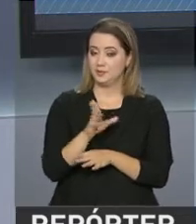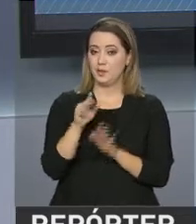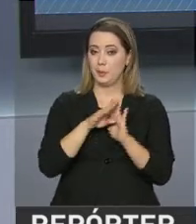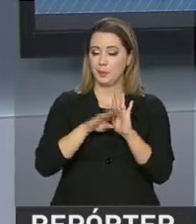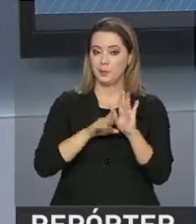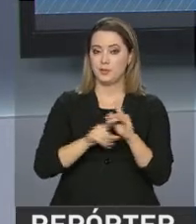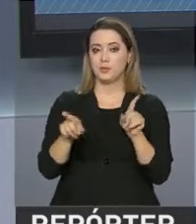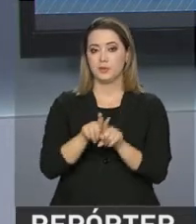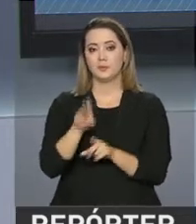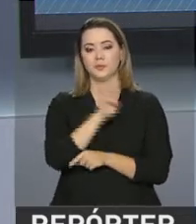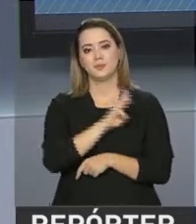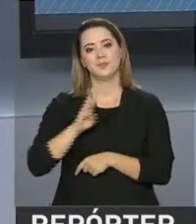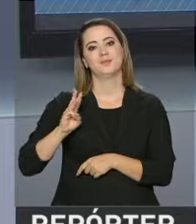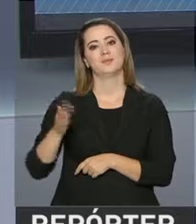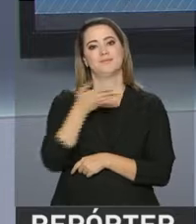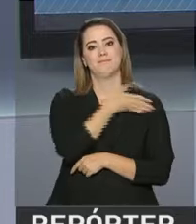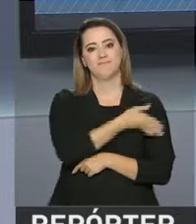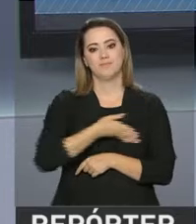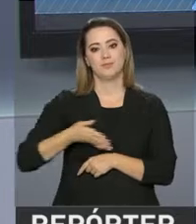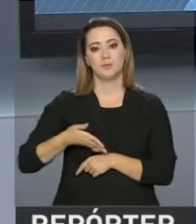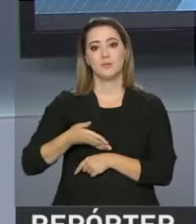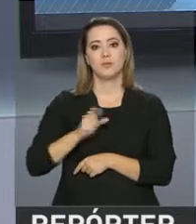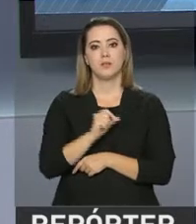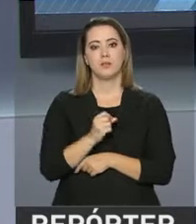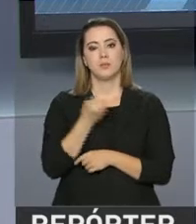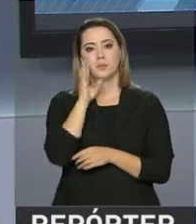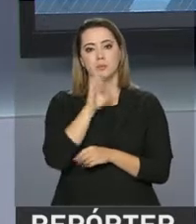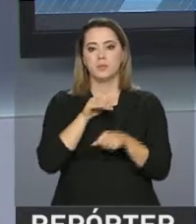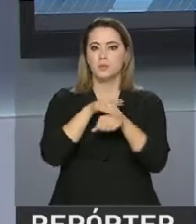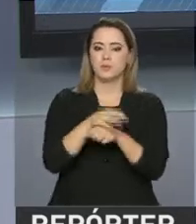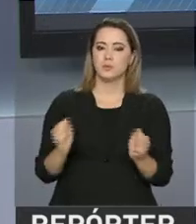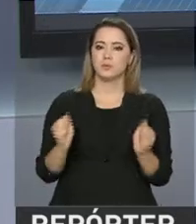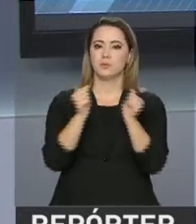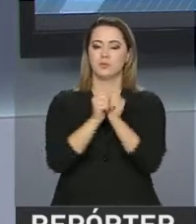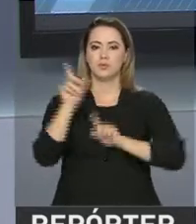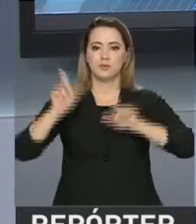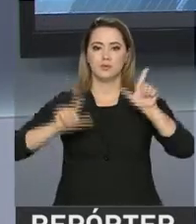programação completa também está disponível em nossa página na internet. Uma boa noite para você e